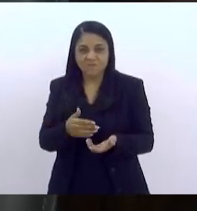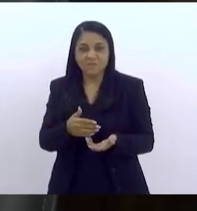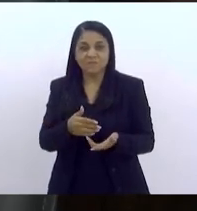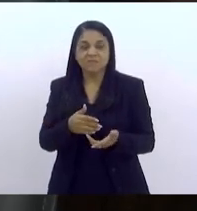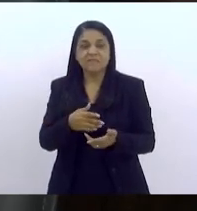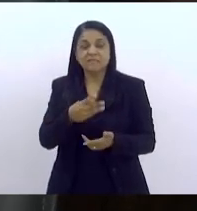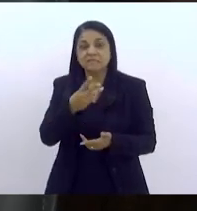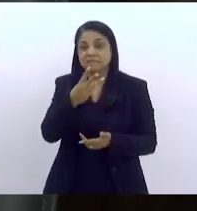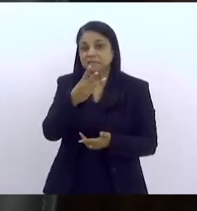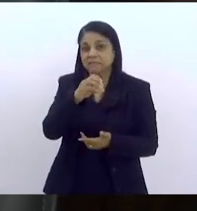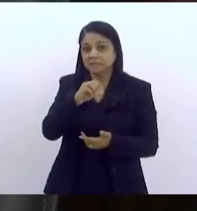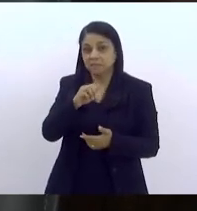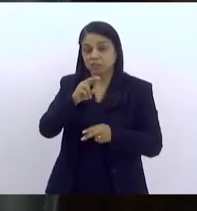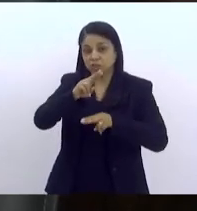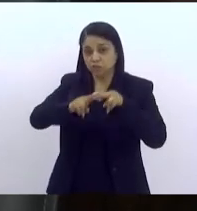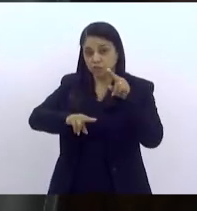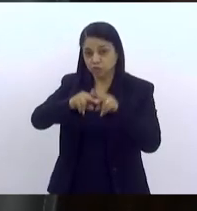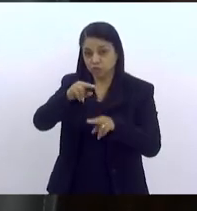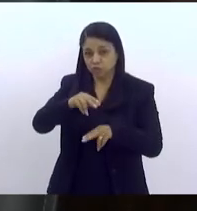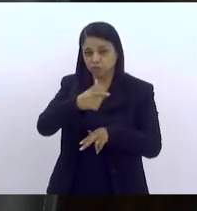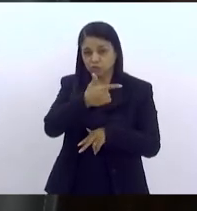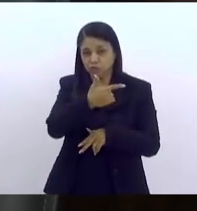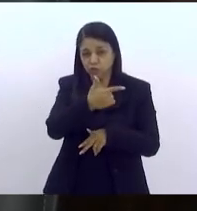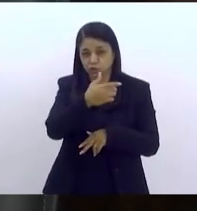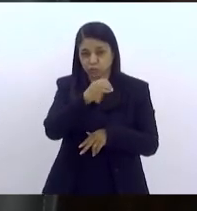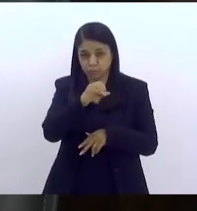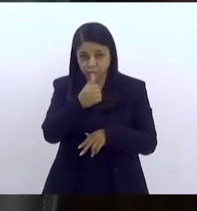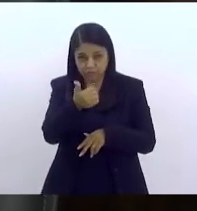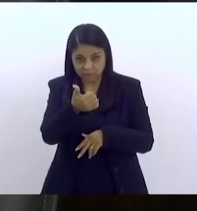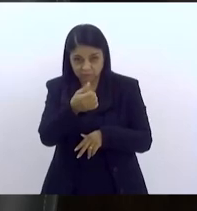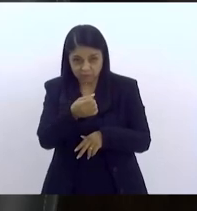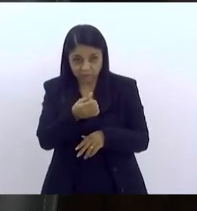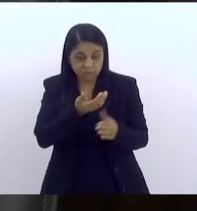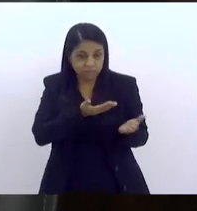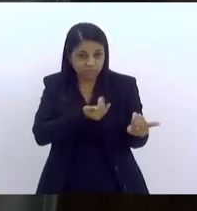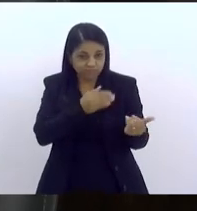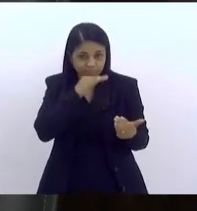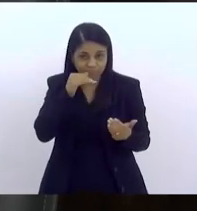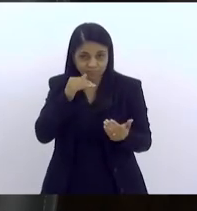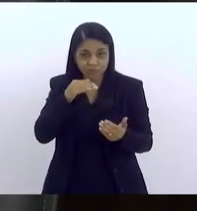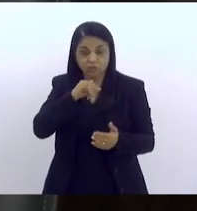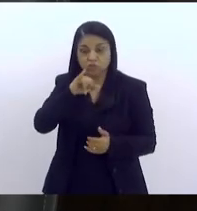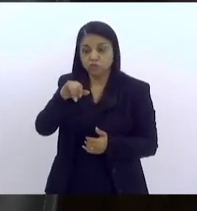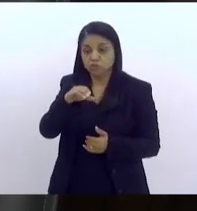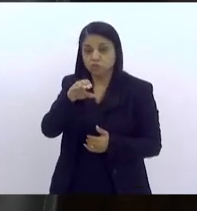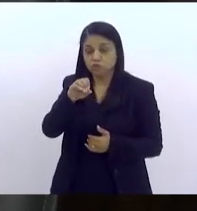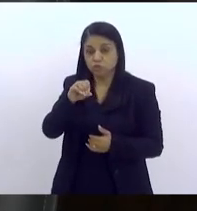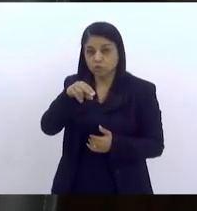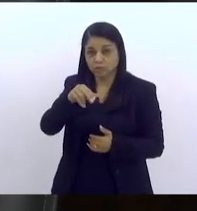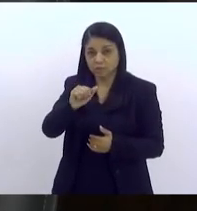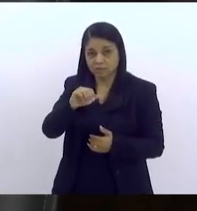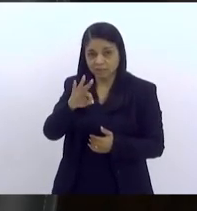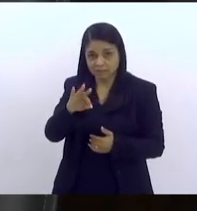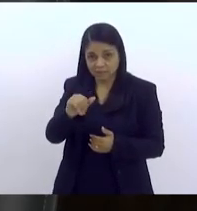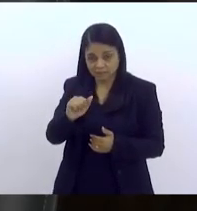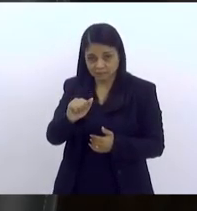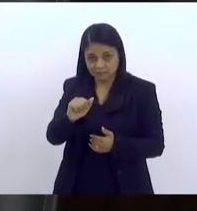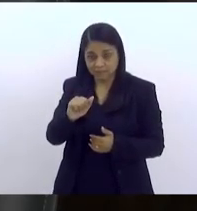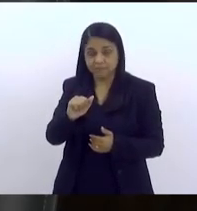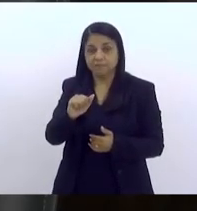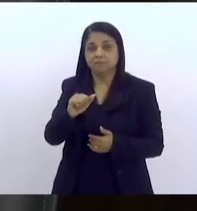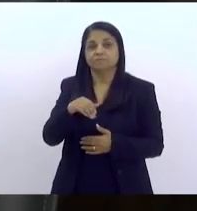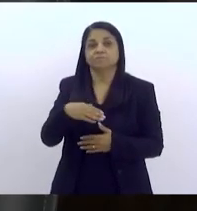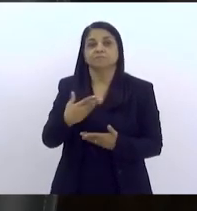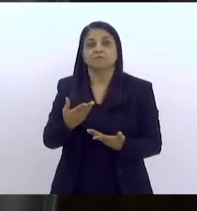em 30 de junho de 2016 o adolescente negro Jonathan dalber mata os Alves de 16